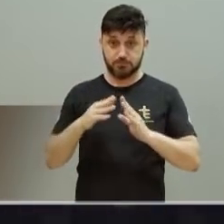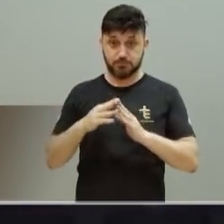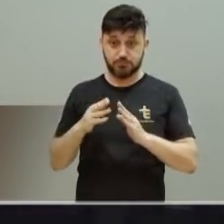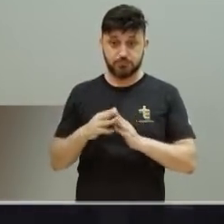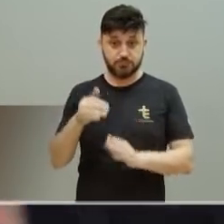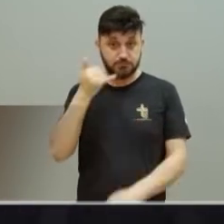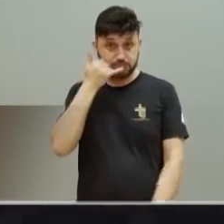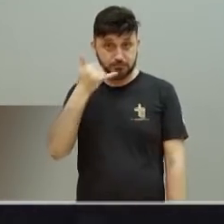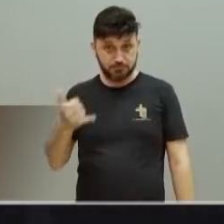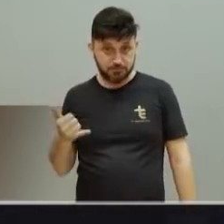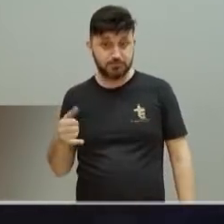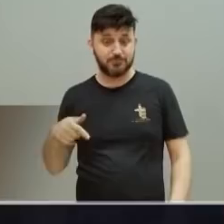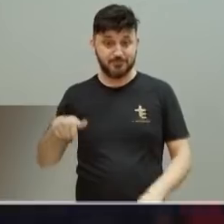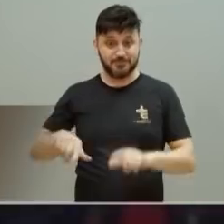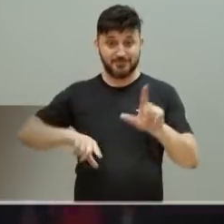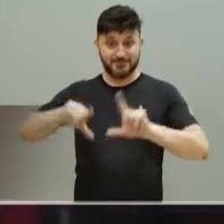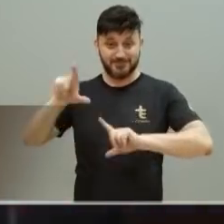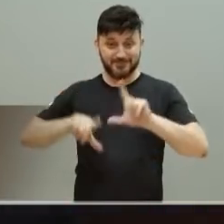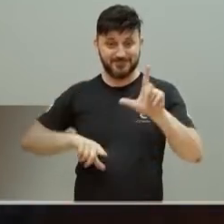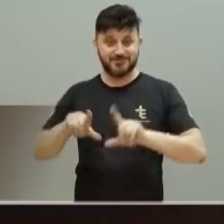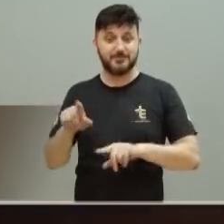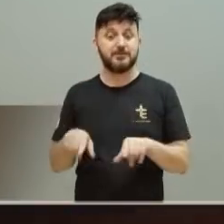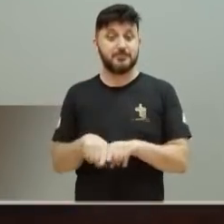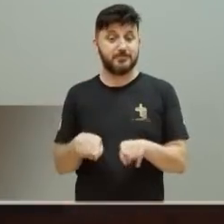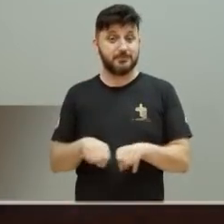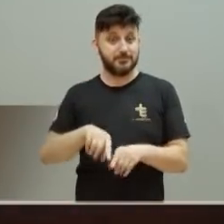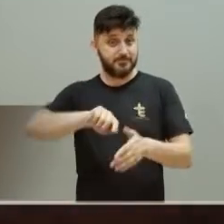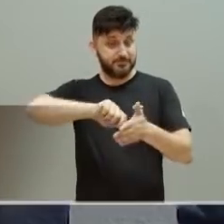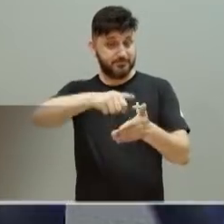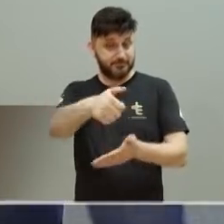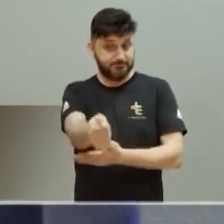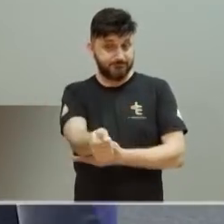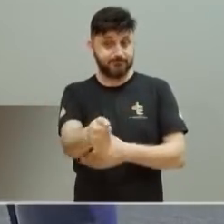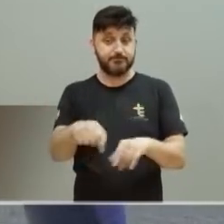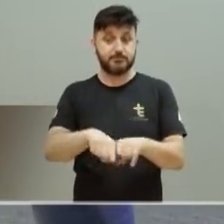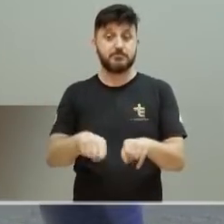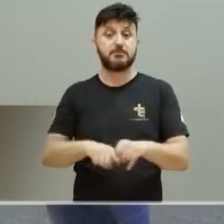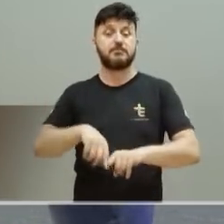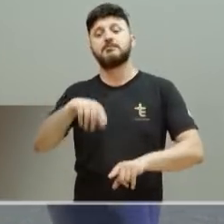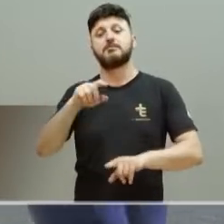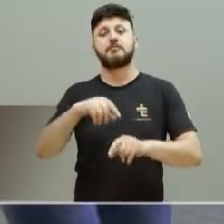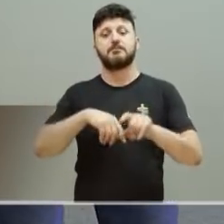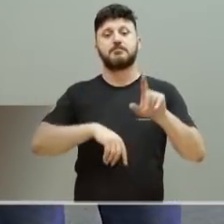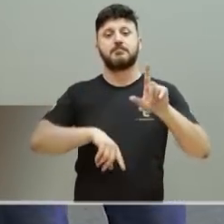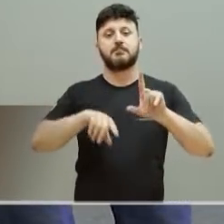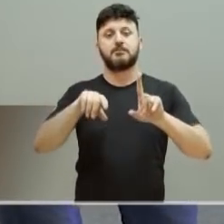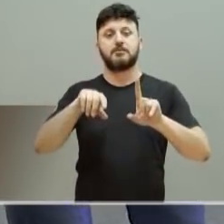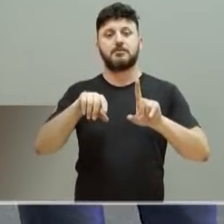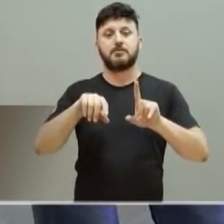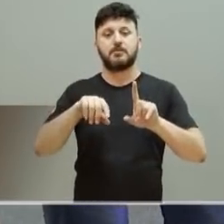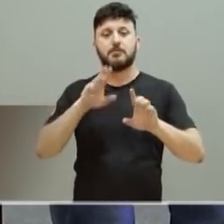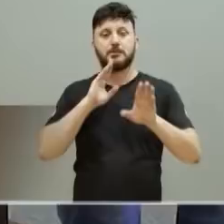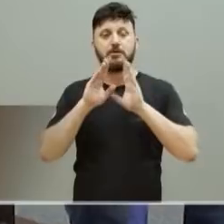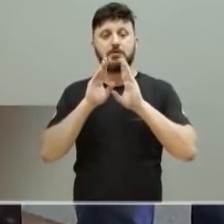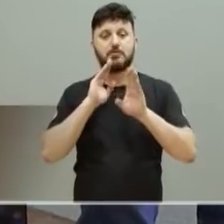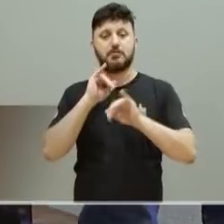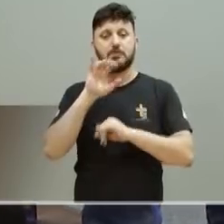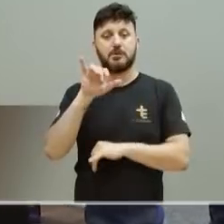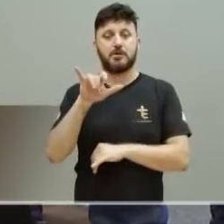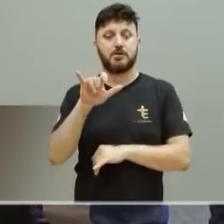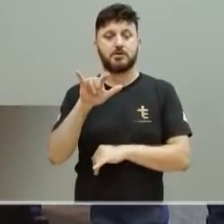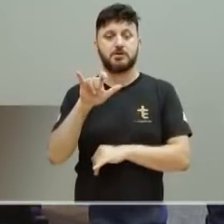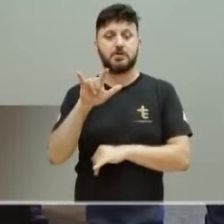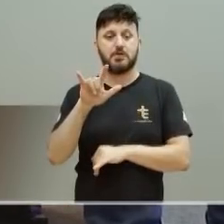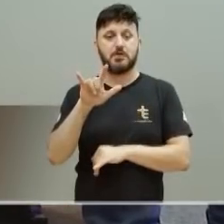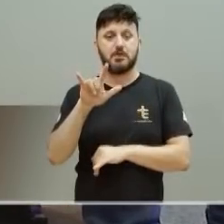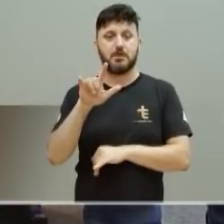esta televisão, você que está nos acompanhando pelas redes sociais, esquece quem está próximo, é